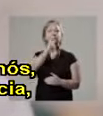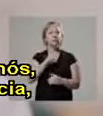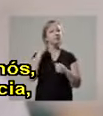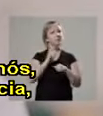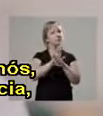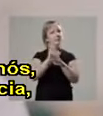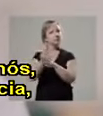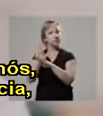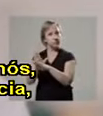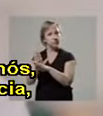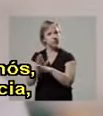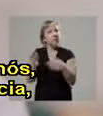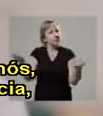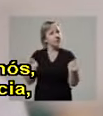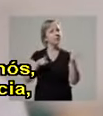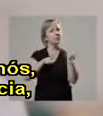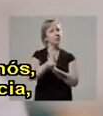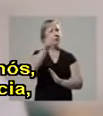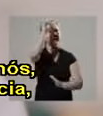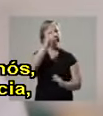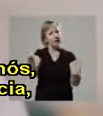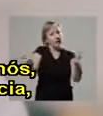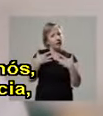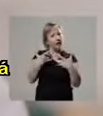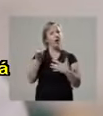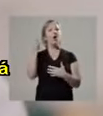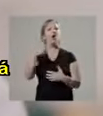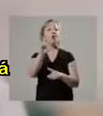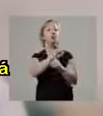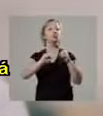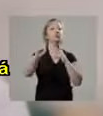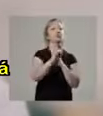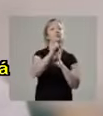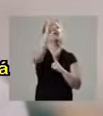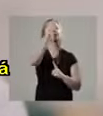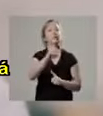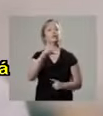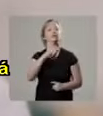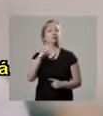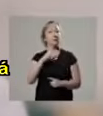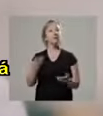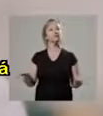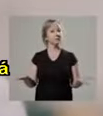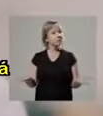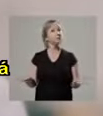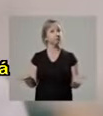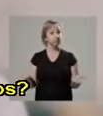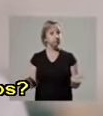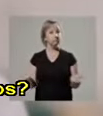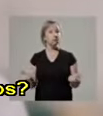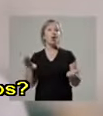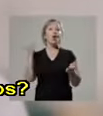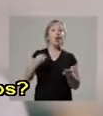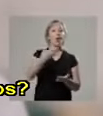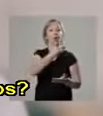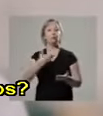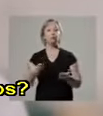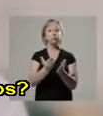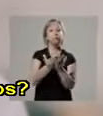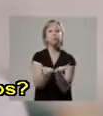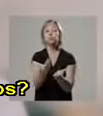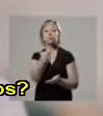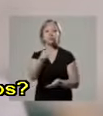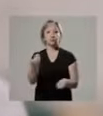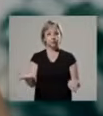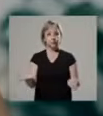tem deficiência. A deficiência está na gente, em quem tem deficiência, ou a deficiência está na sociedade ou está nos